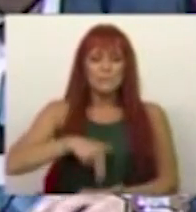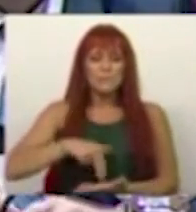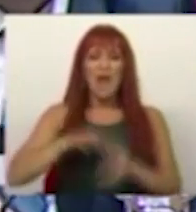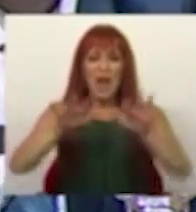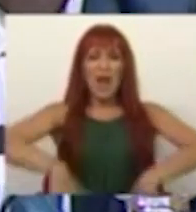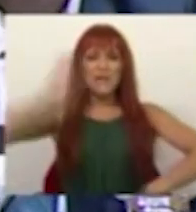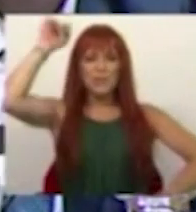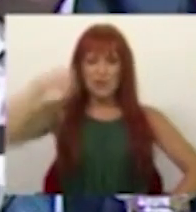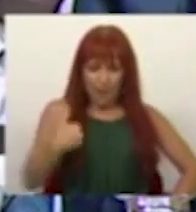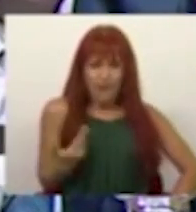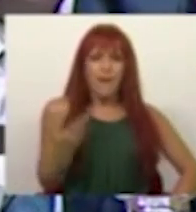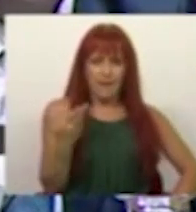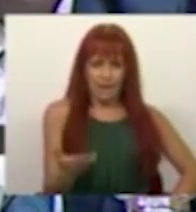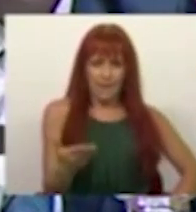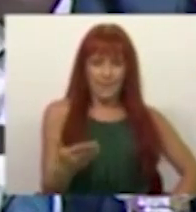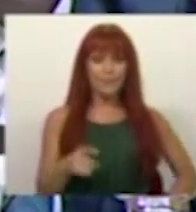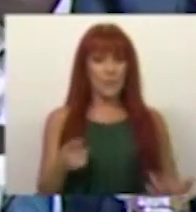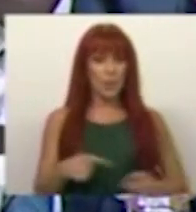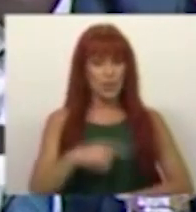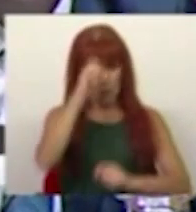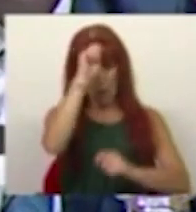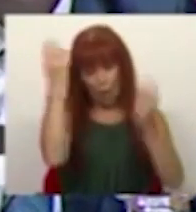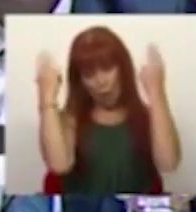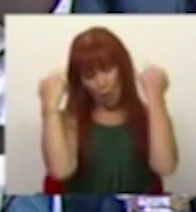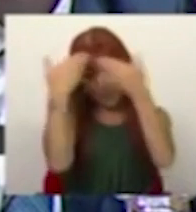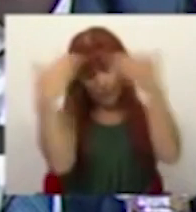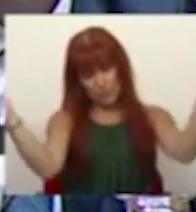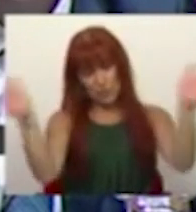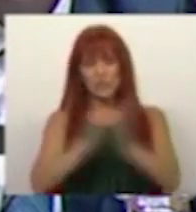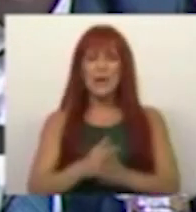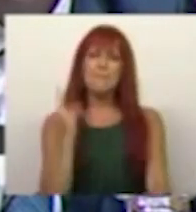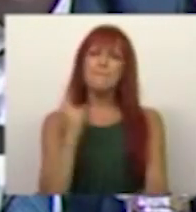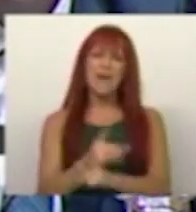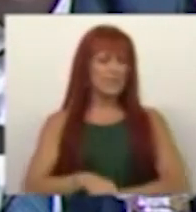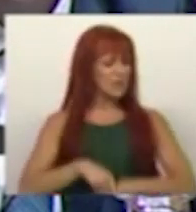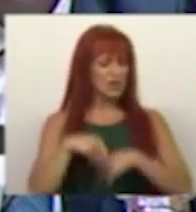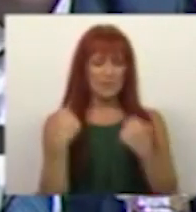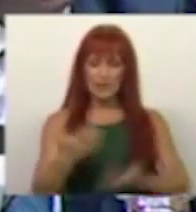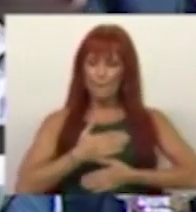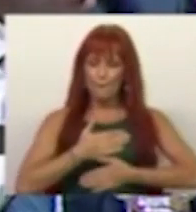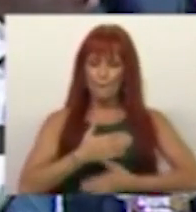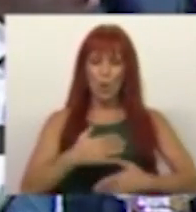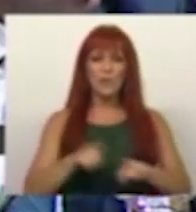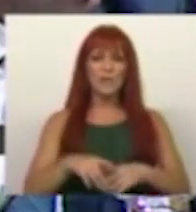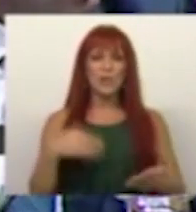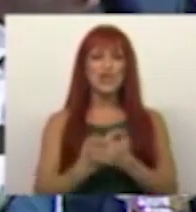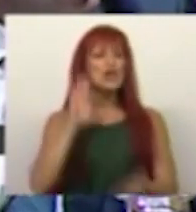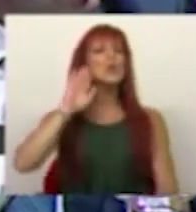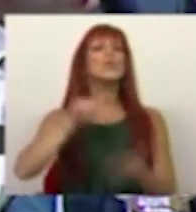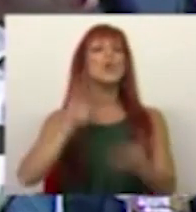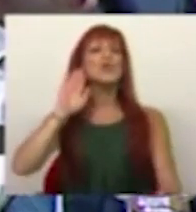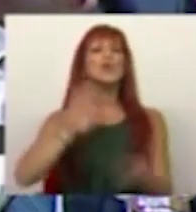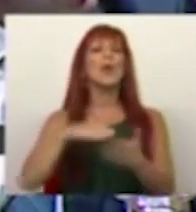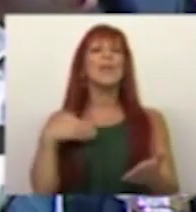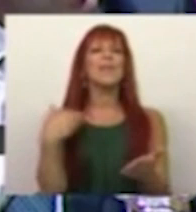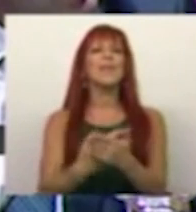nesta Assembleia da República, com a humildade democrática e com o mesmo espírito e vontade de construir soluções